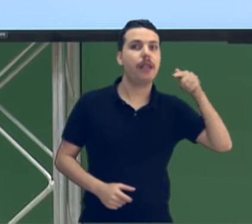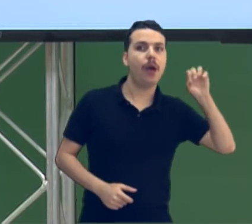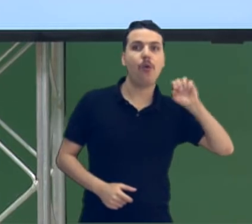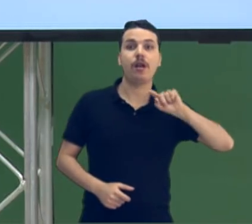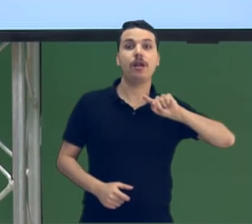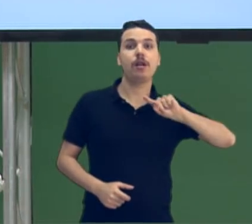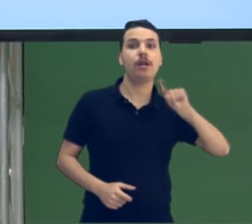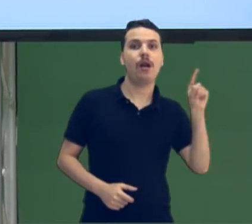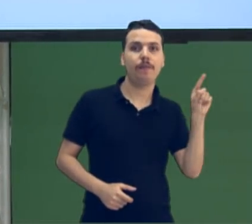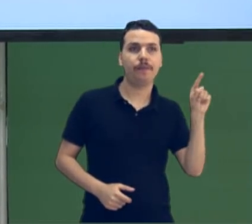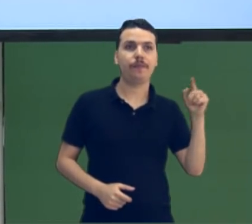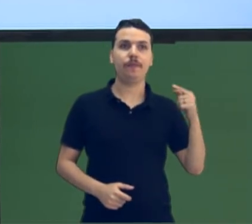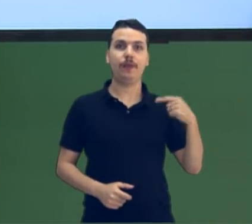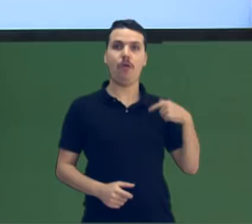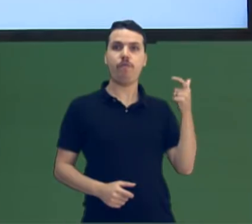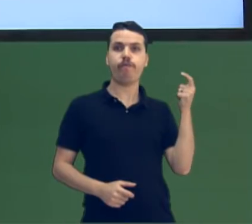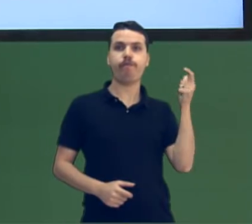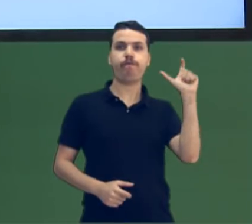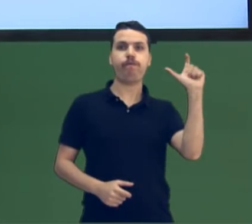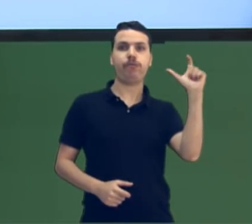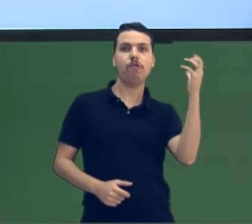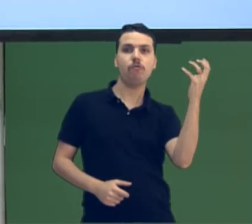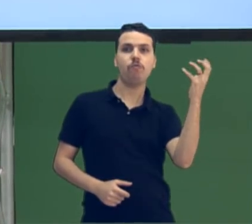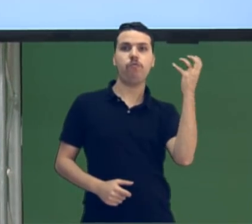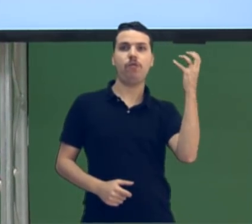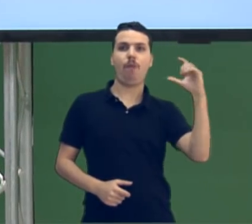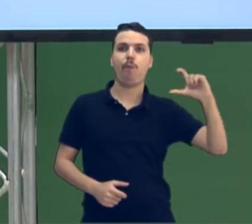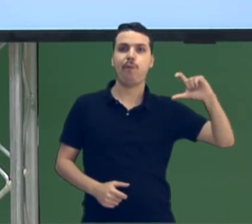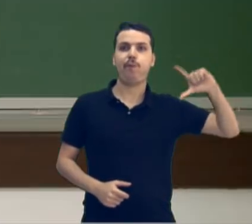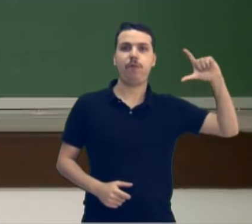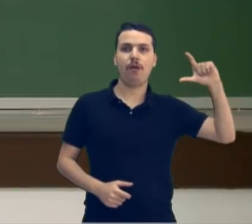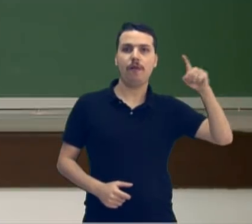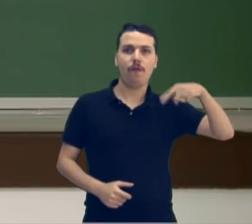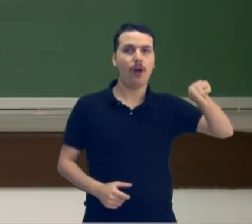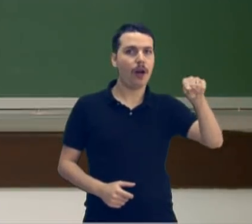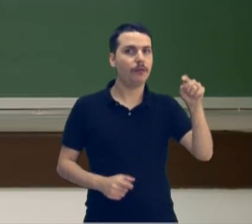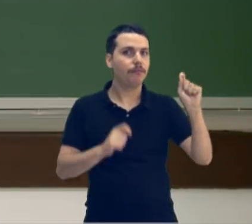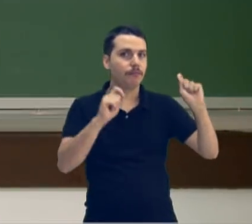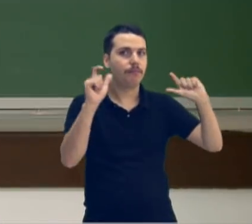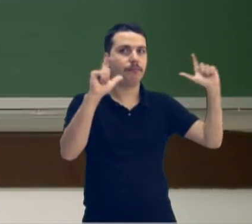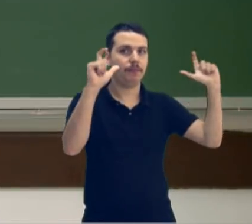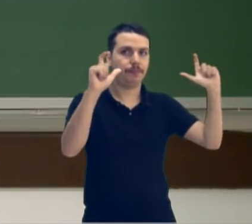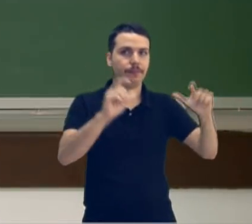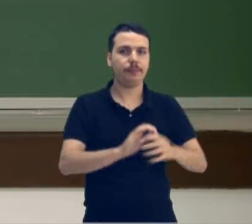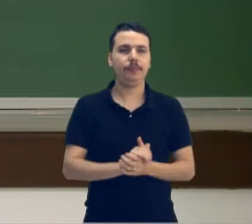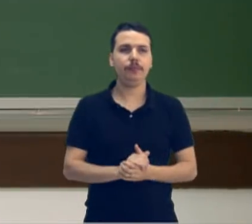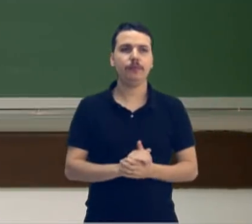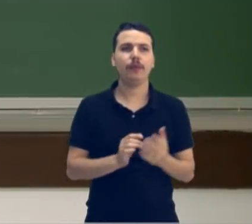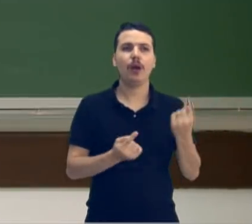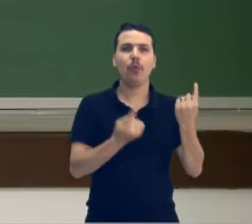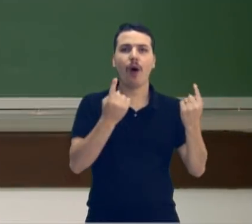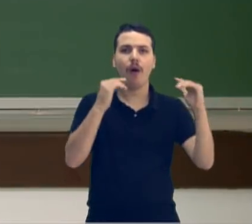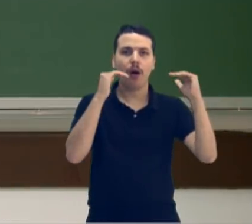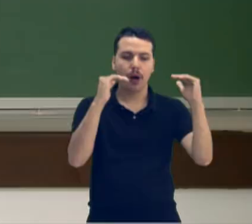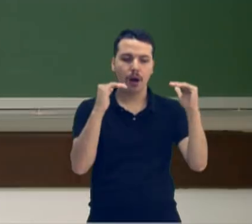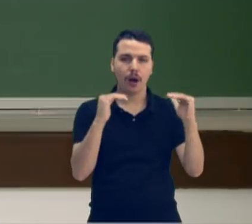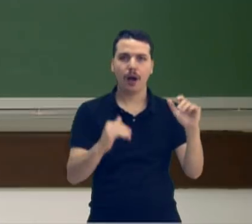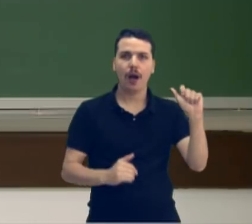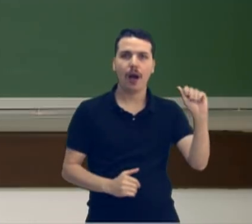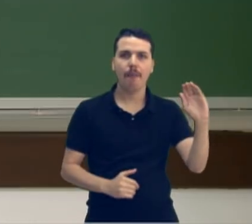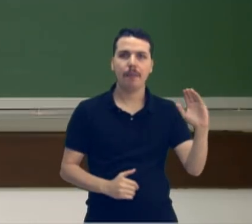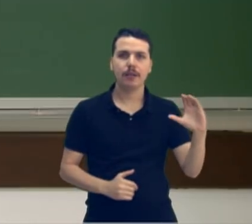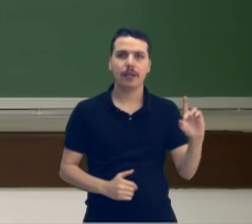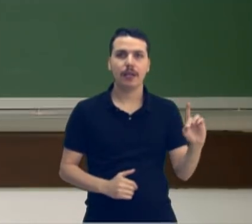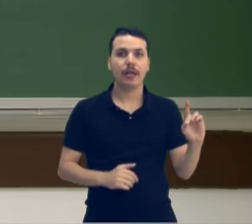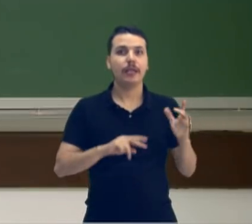A professora pôs até grandão lá para vocês poderem não se perder. Qual das expressões a seguir não